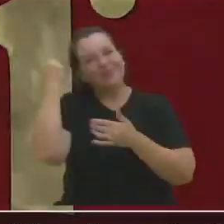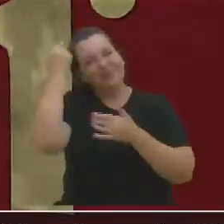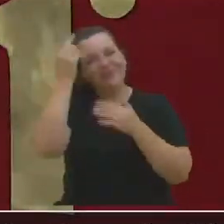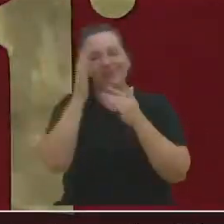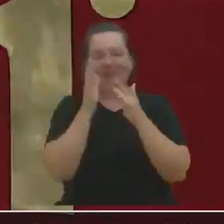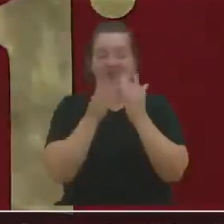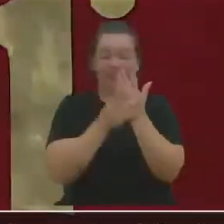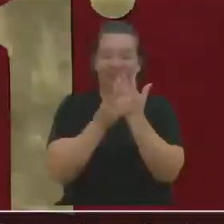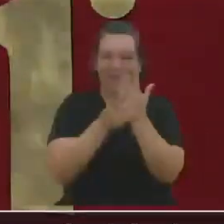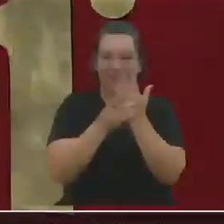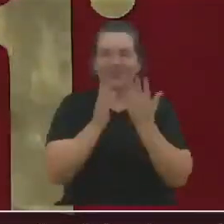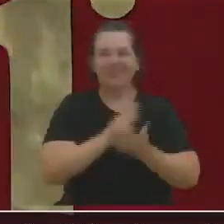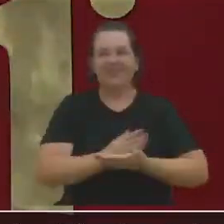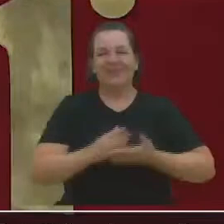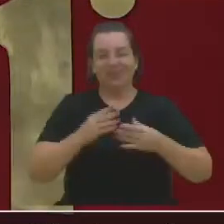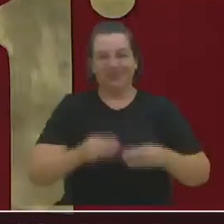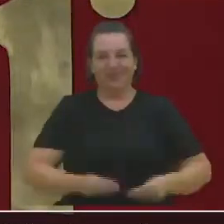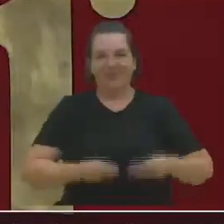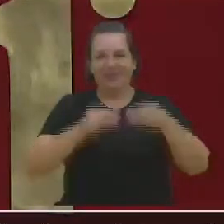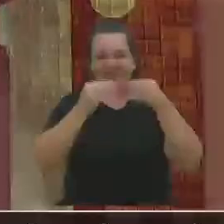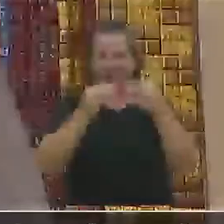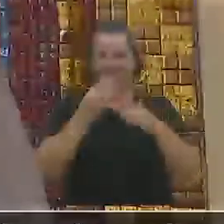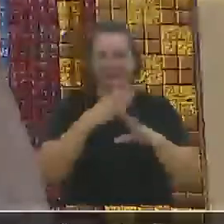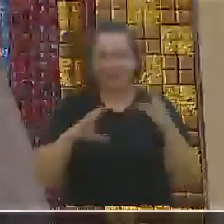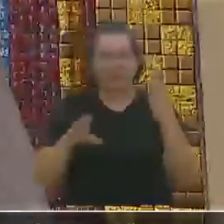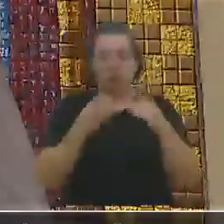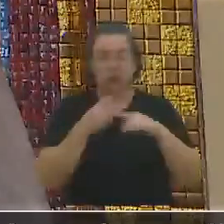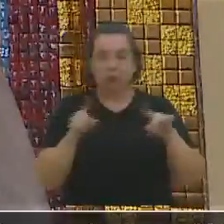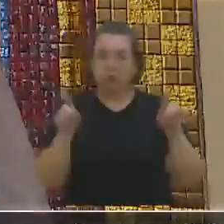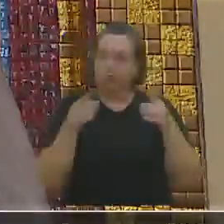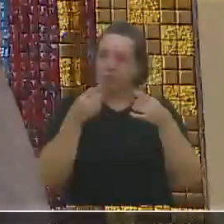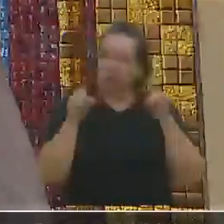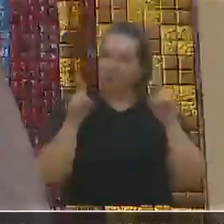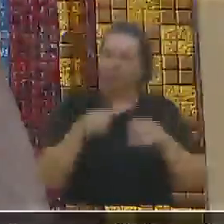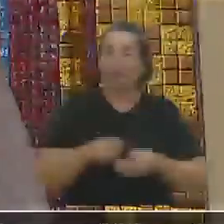Iniciemos esta celebração cantando.